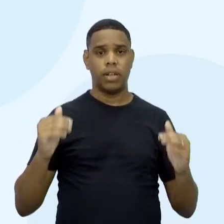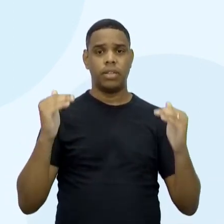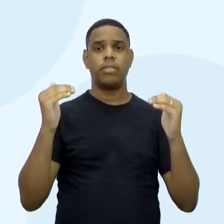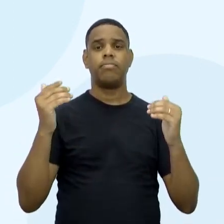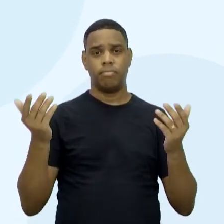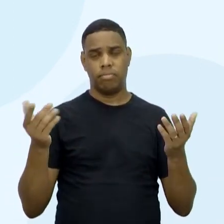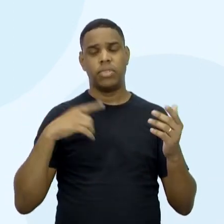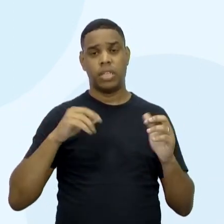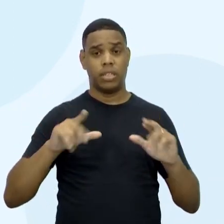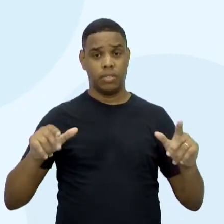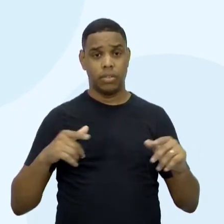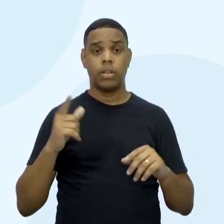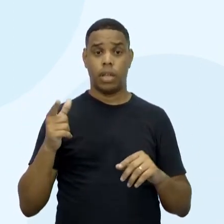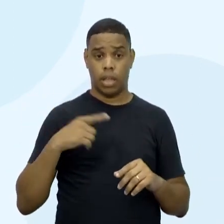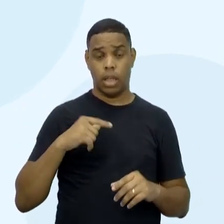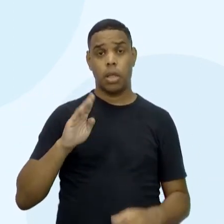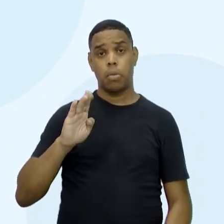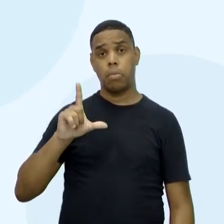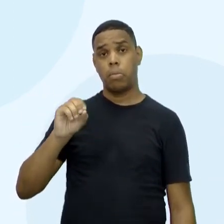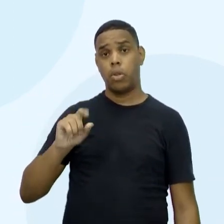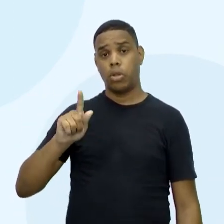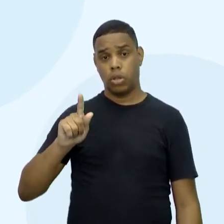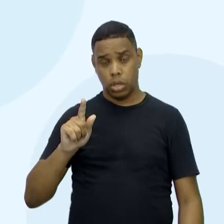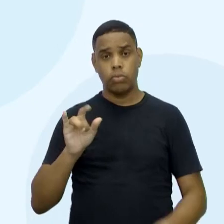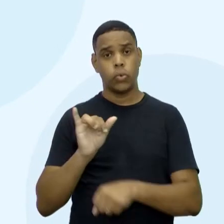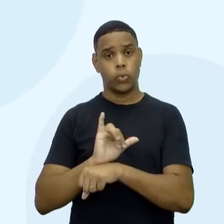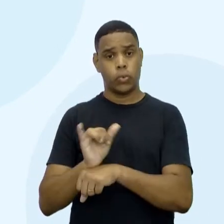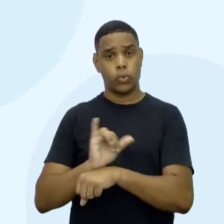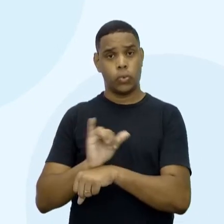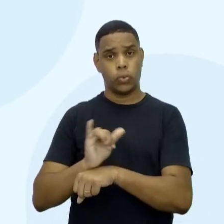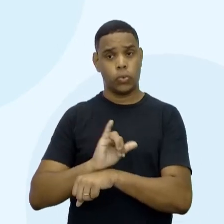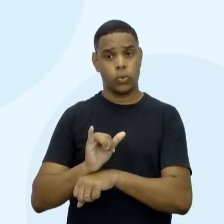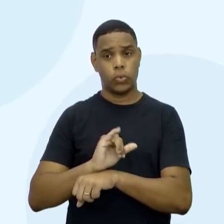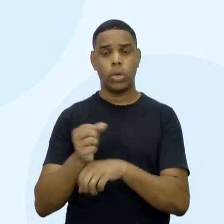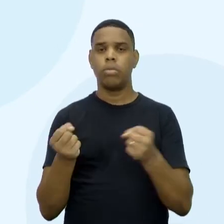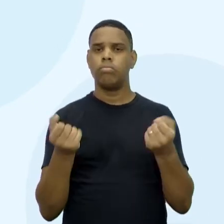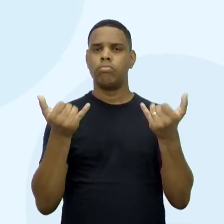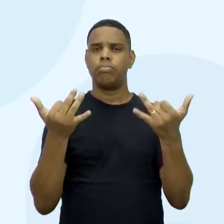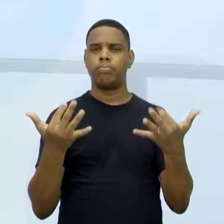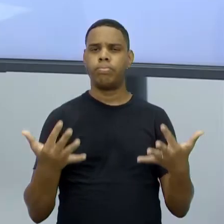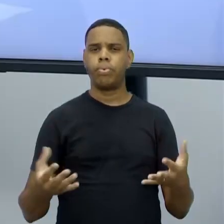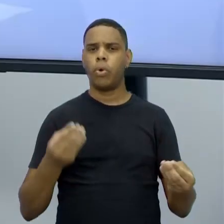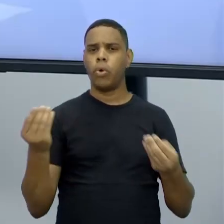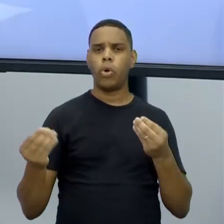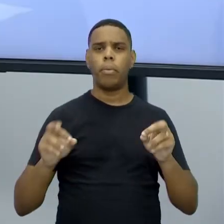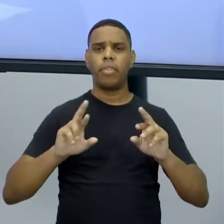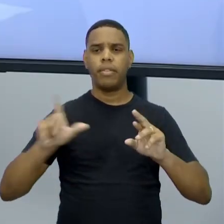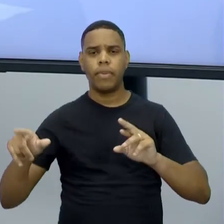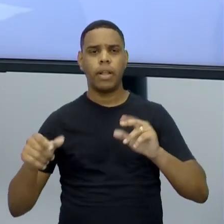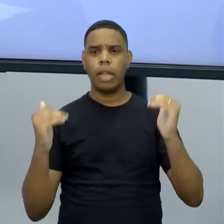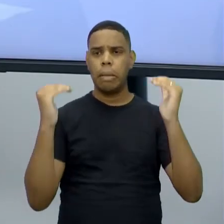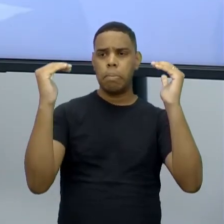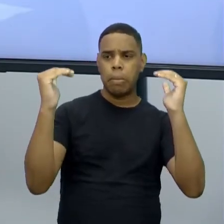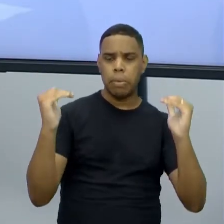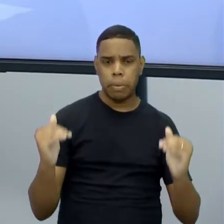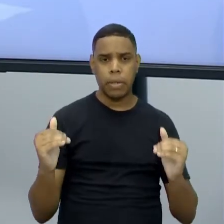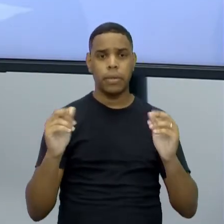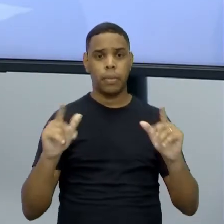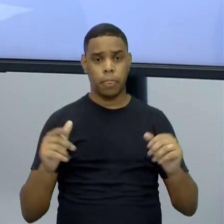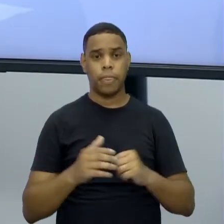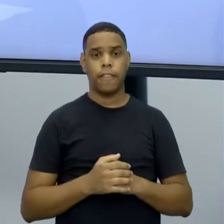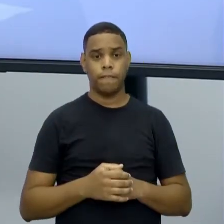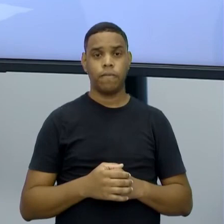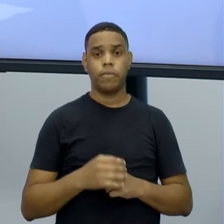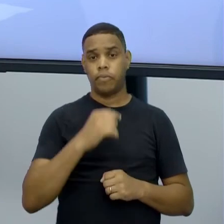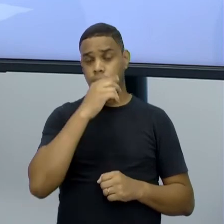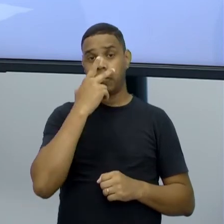É um blog, é um canal que explica bem aí essas diferenças. Eu acho que são as